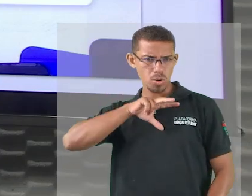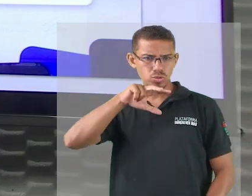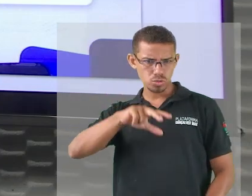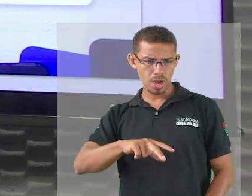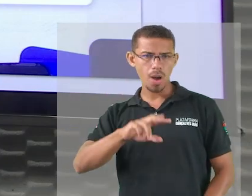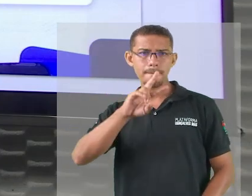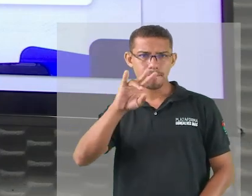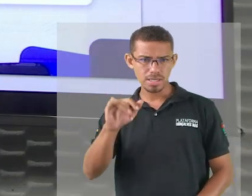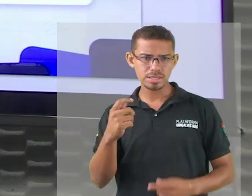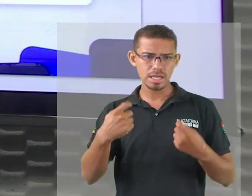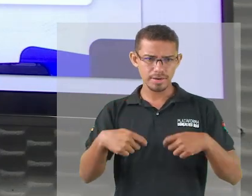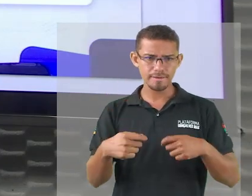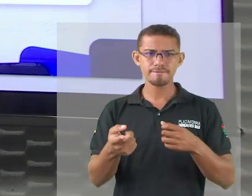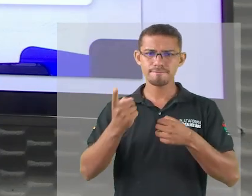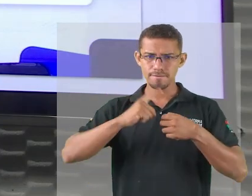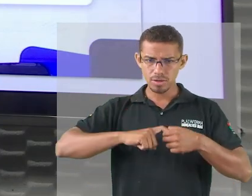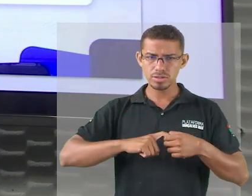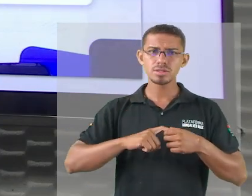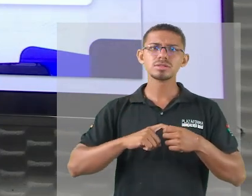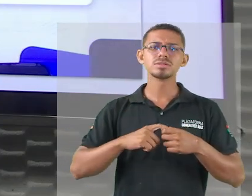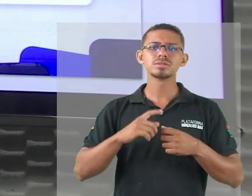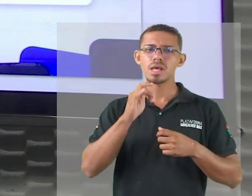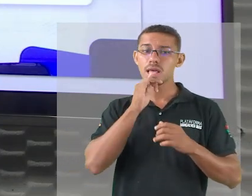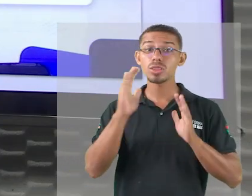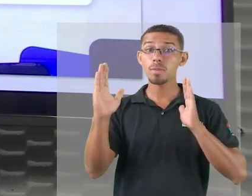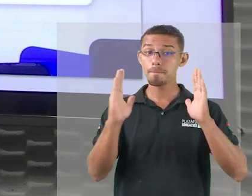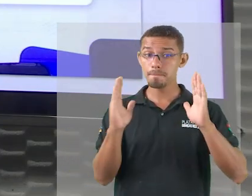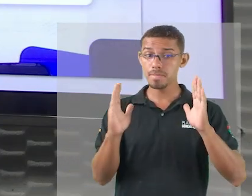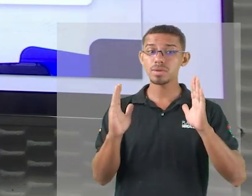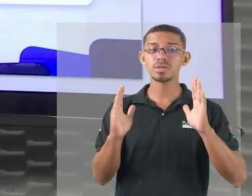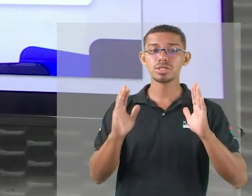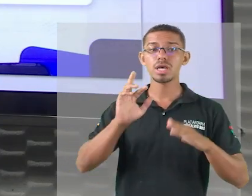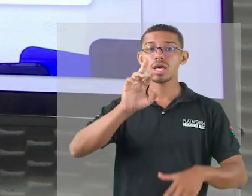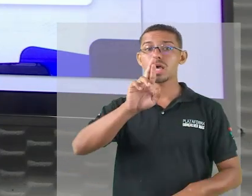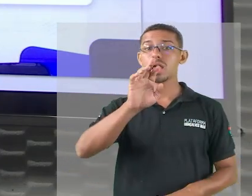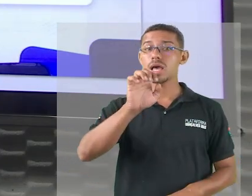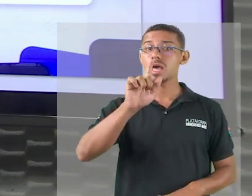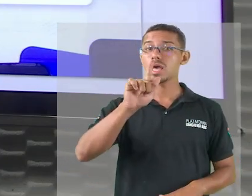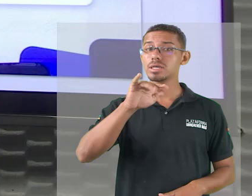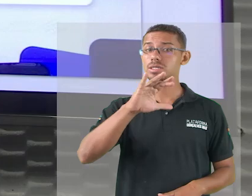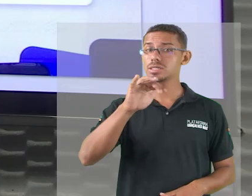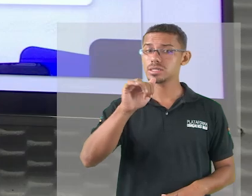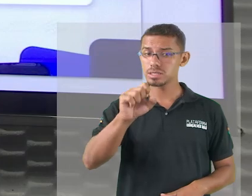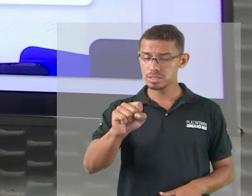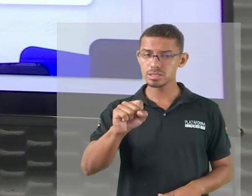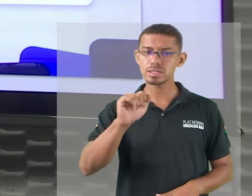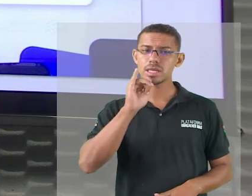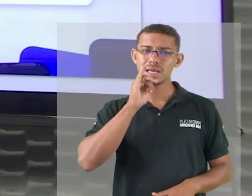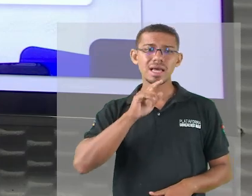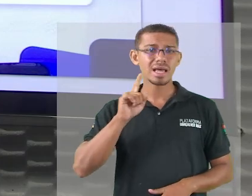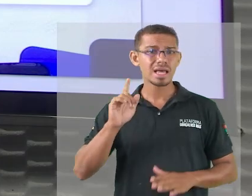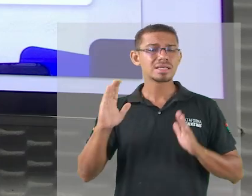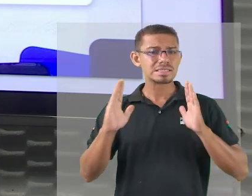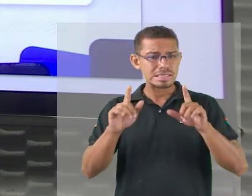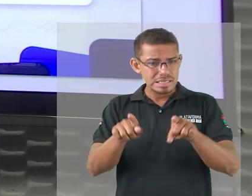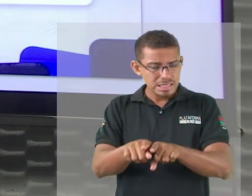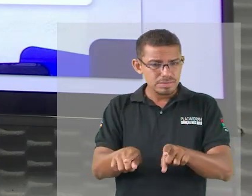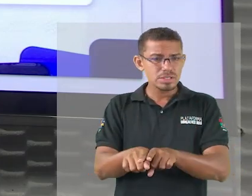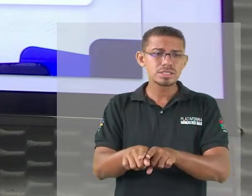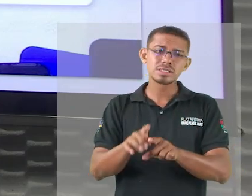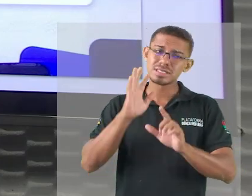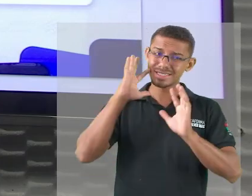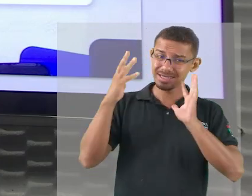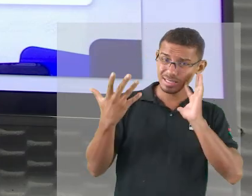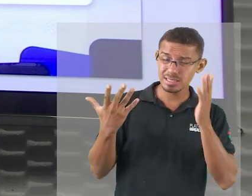precisa voltar para Portugal, abdica seu trono e entra no período de regências, E essas regências também, ora,